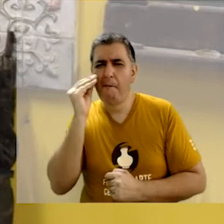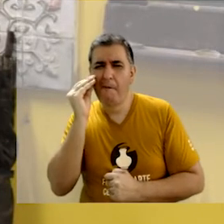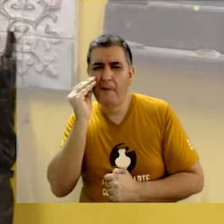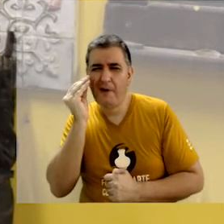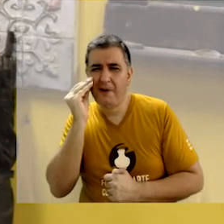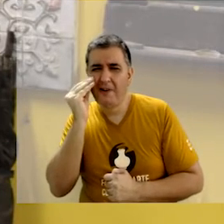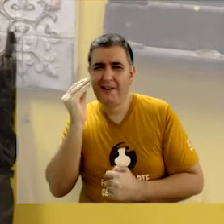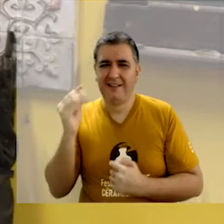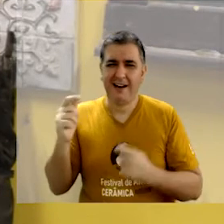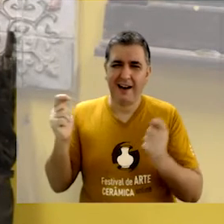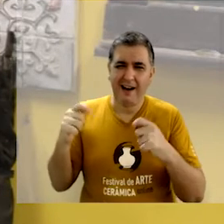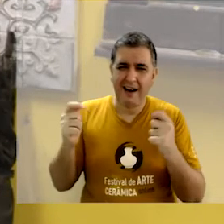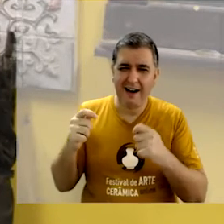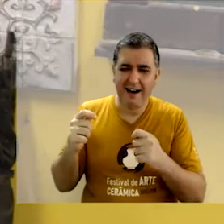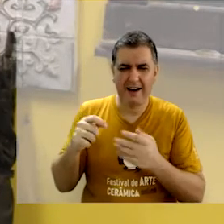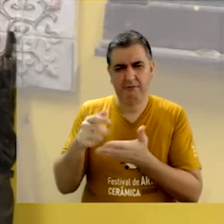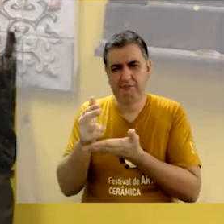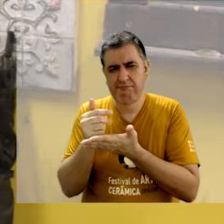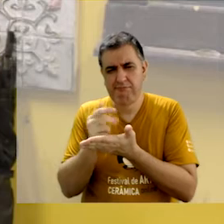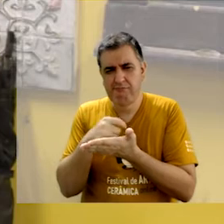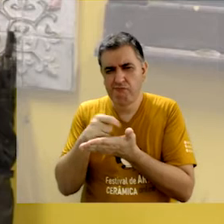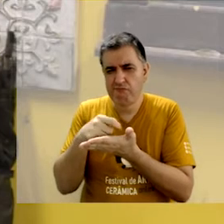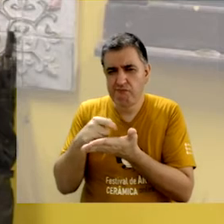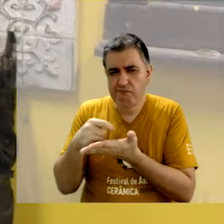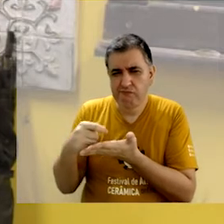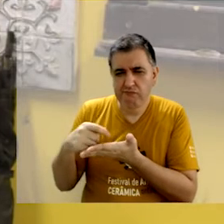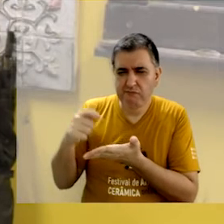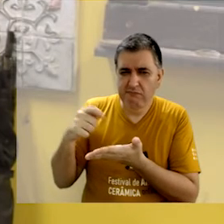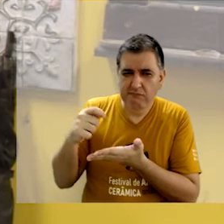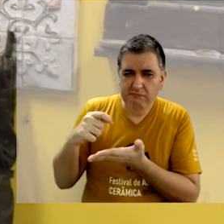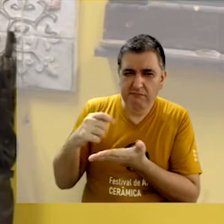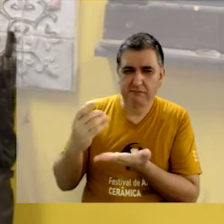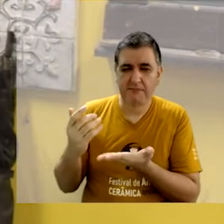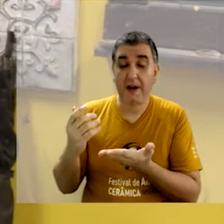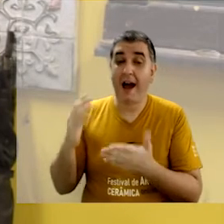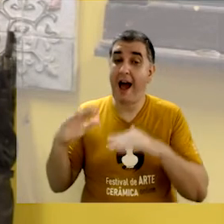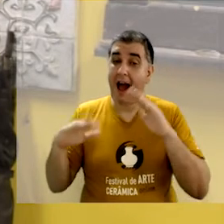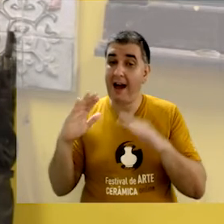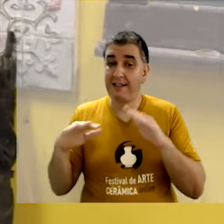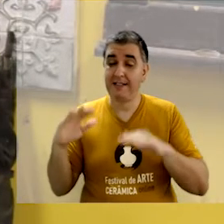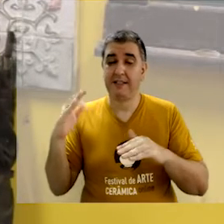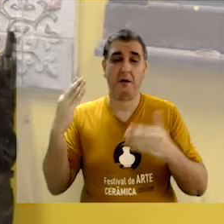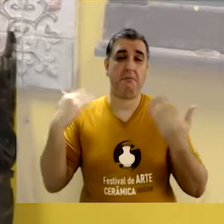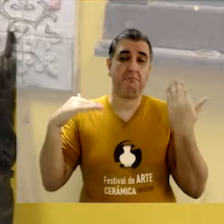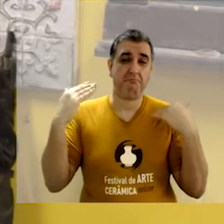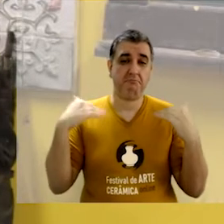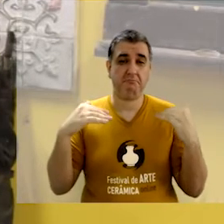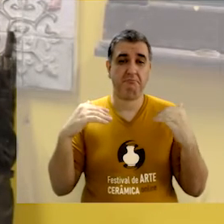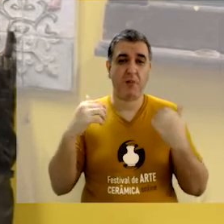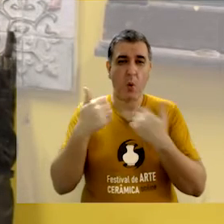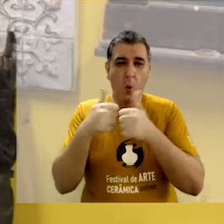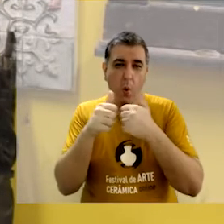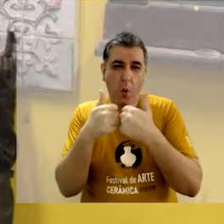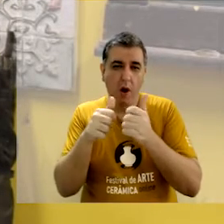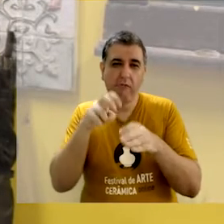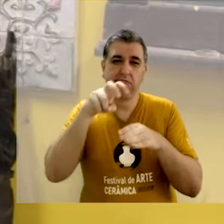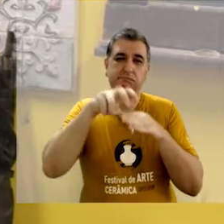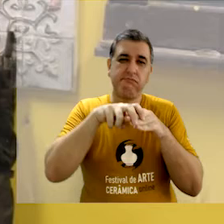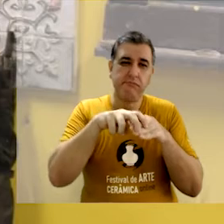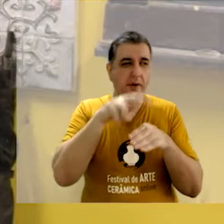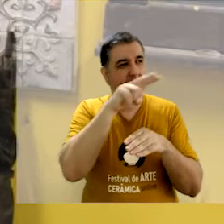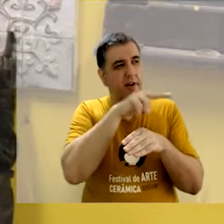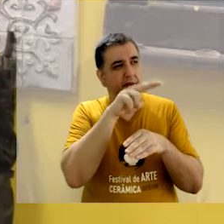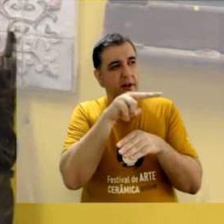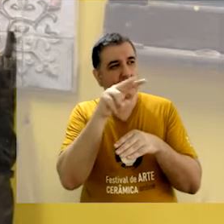vou rabiscando, às vezes até durante um momento qualquer, uma viagem de ônibus e tal, vem ideias, eu anoto, eu